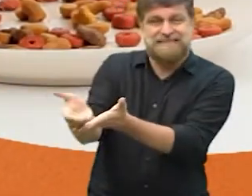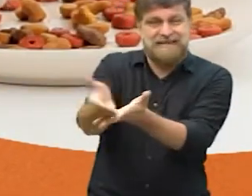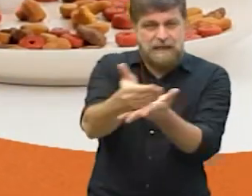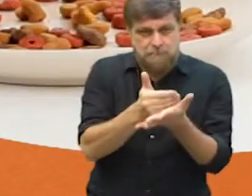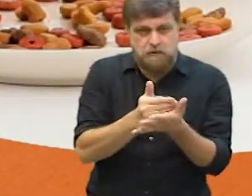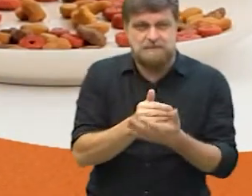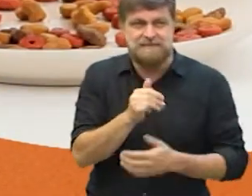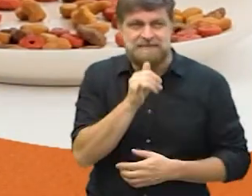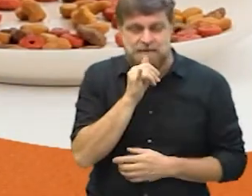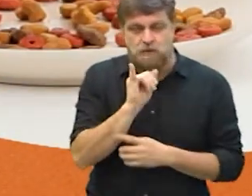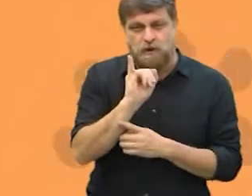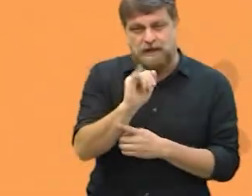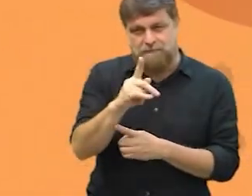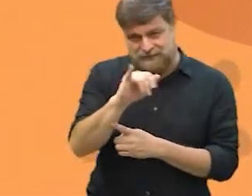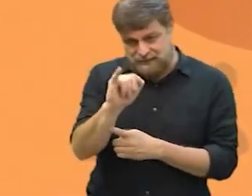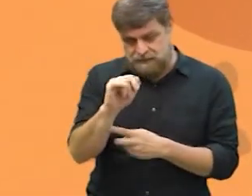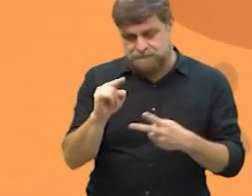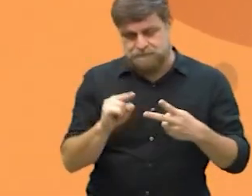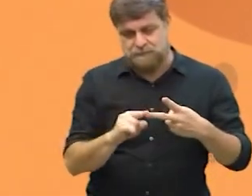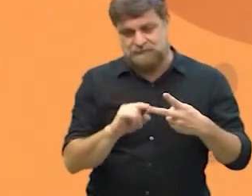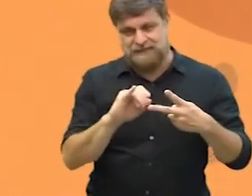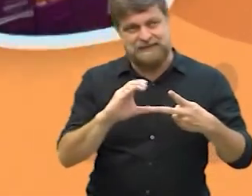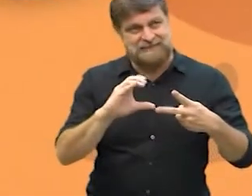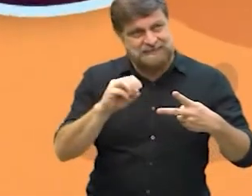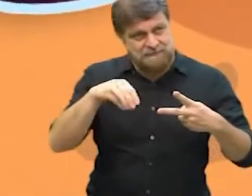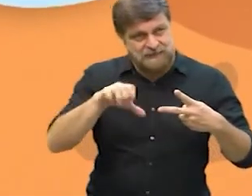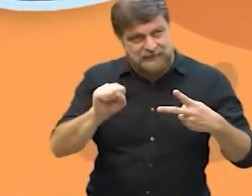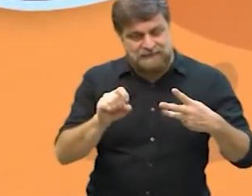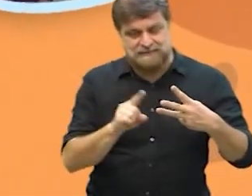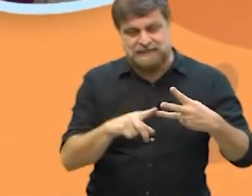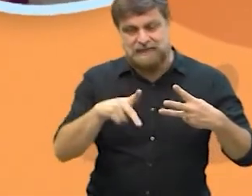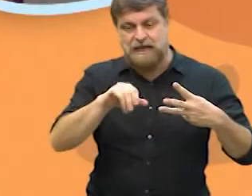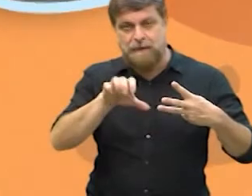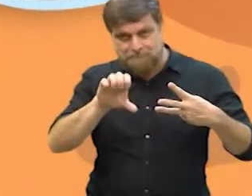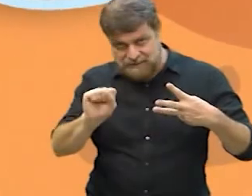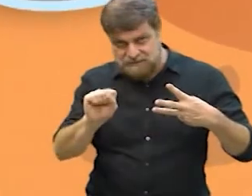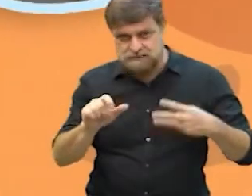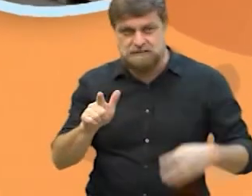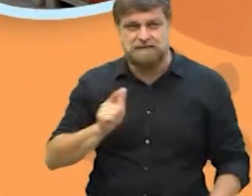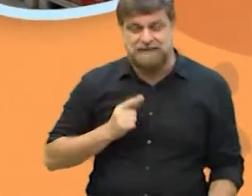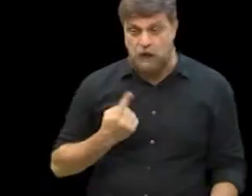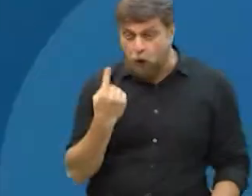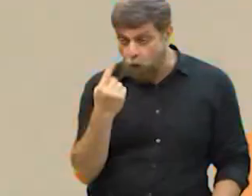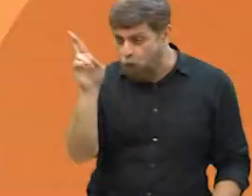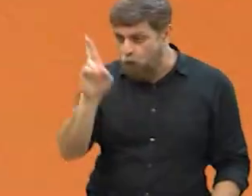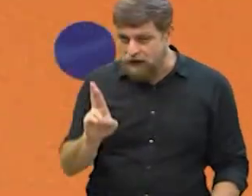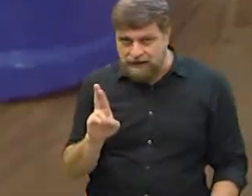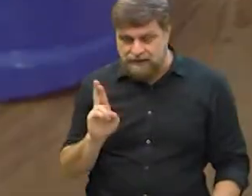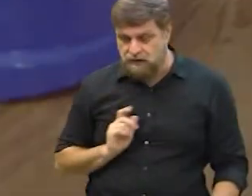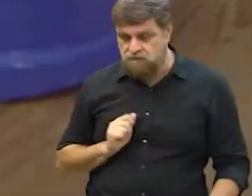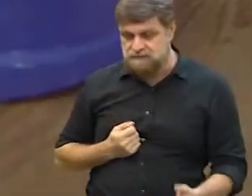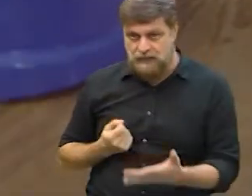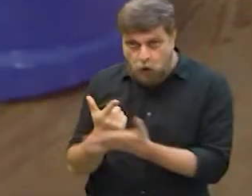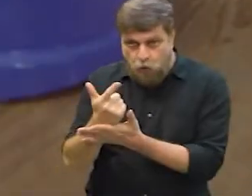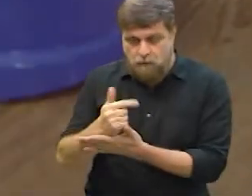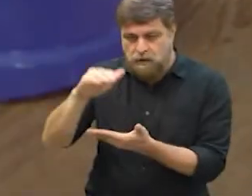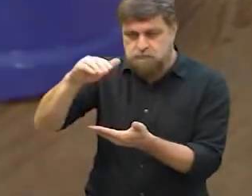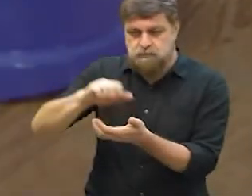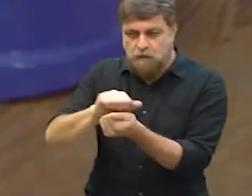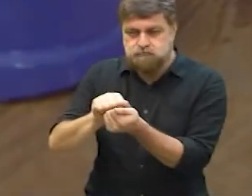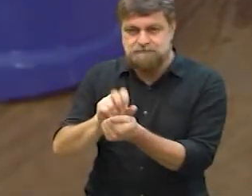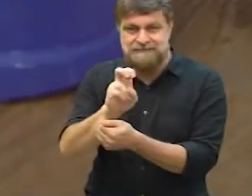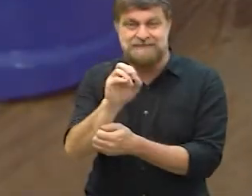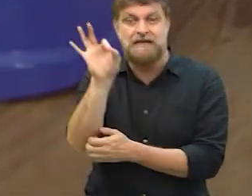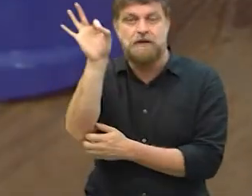50% só de tributos, como IPI, ICMS-ST e PIS/COFINS. A cada R$1 gasto